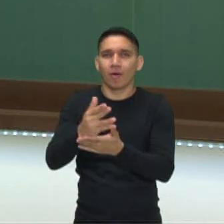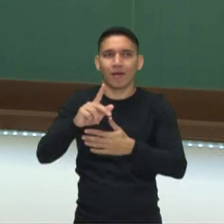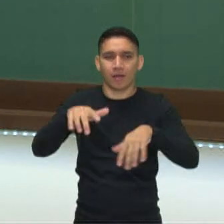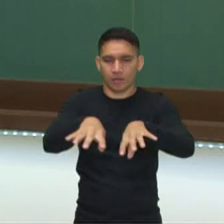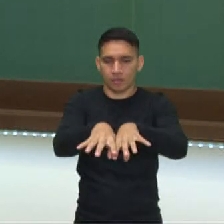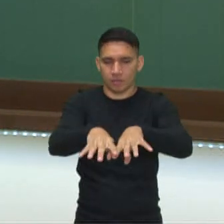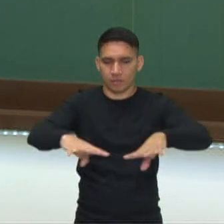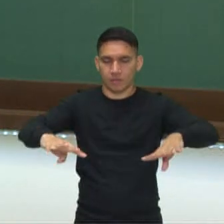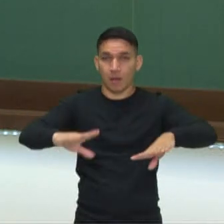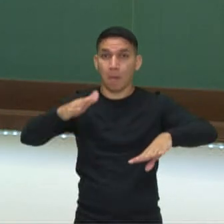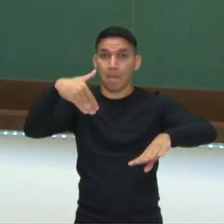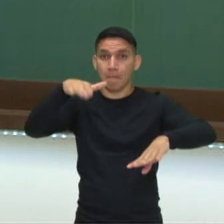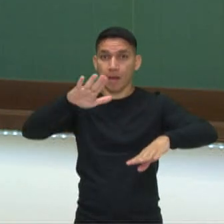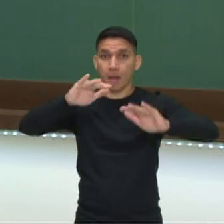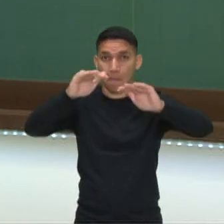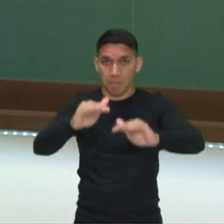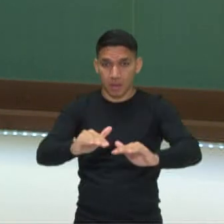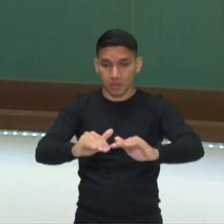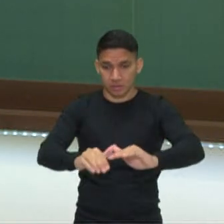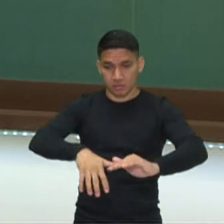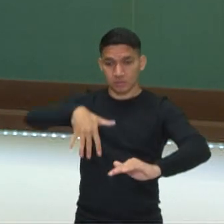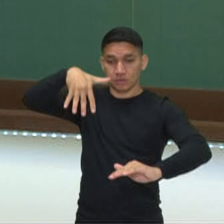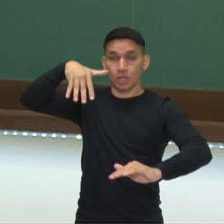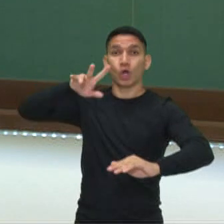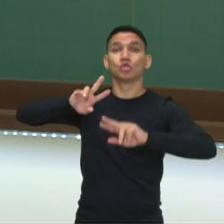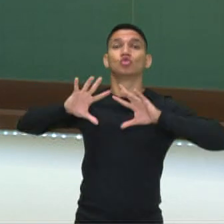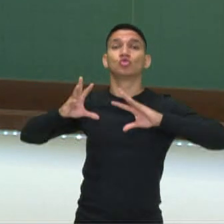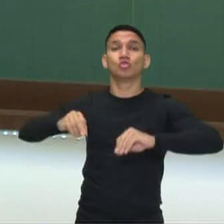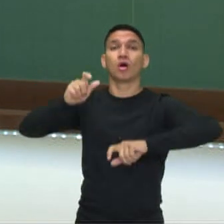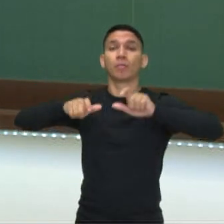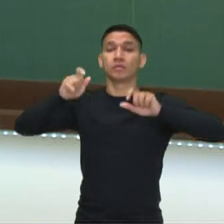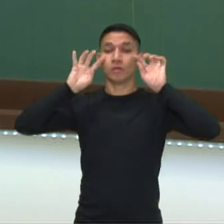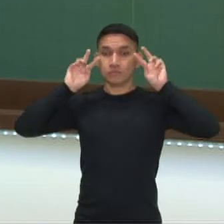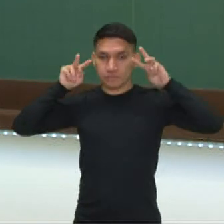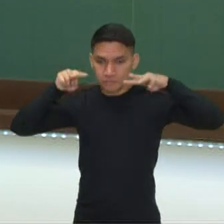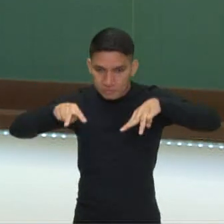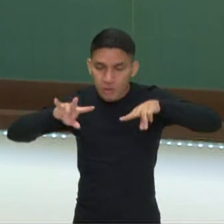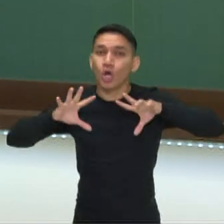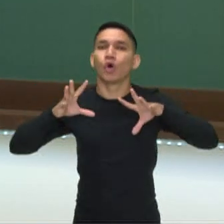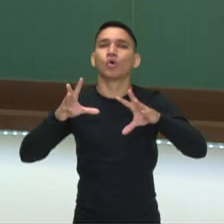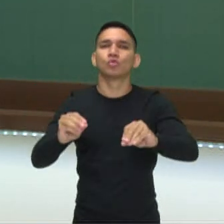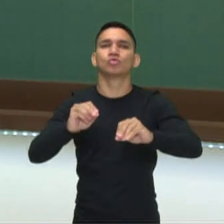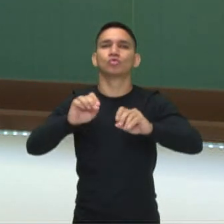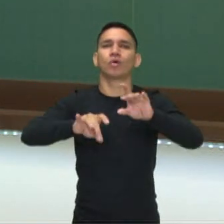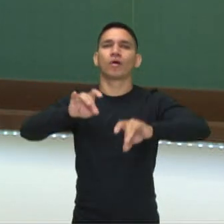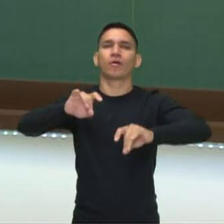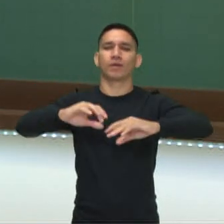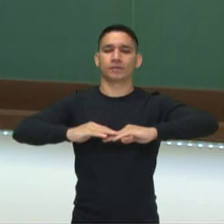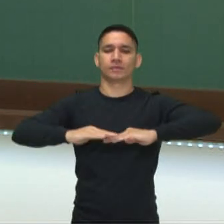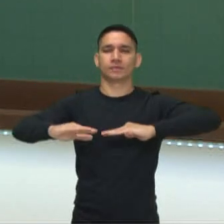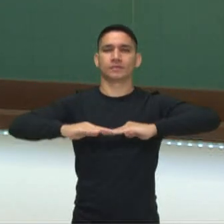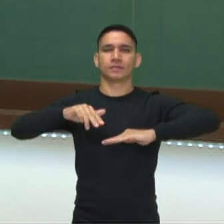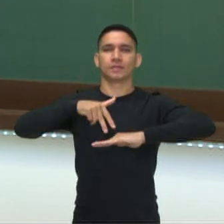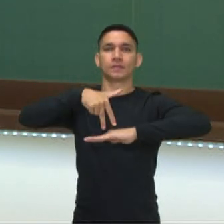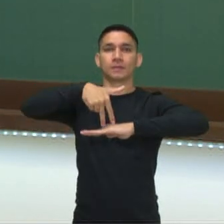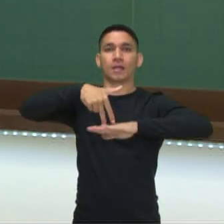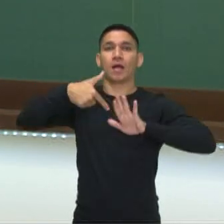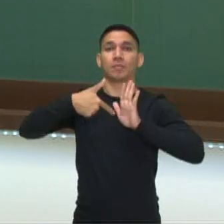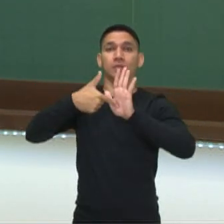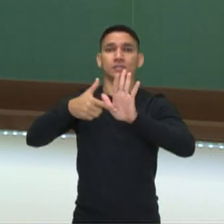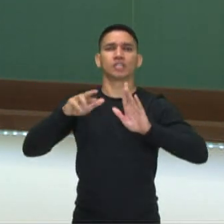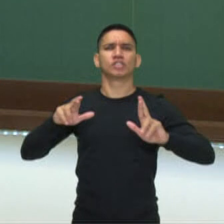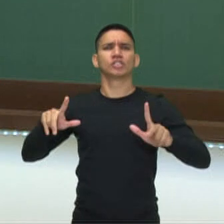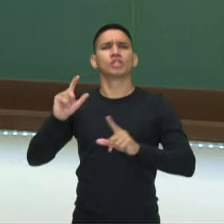fila era mais baixa do que a última fila. Então, todas as pessoas tinham uma visão total com relação ao palco. Diferentemente